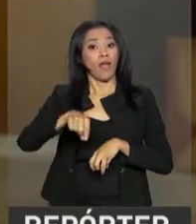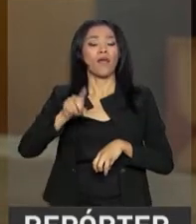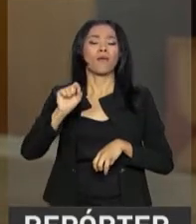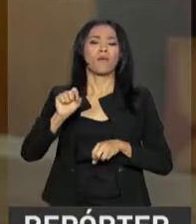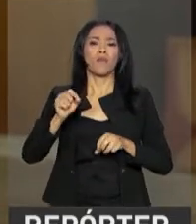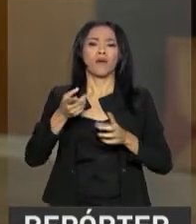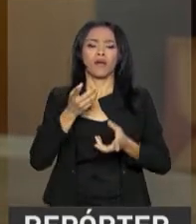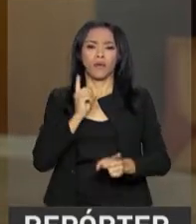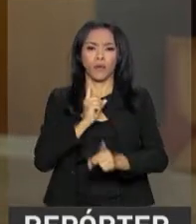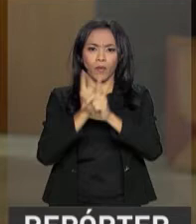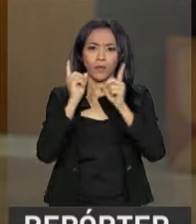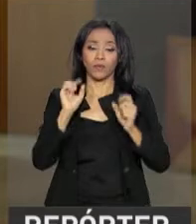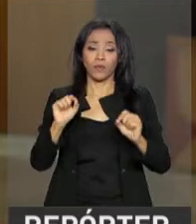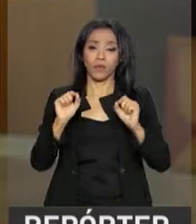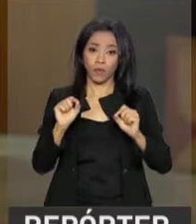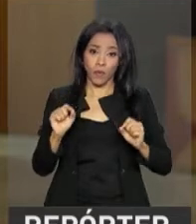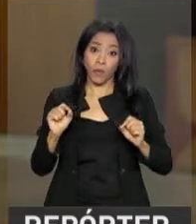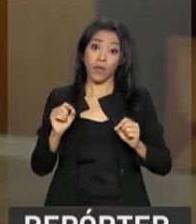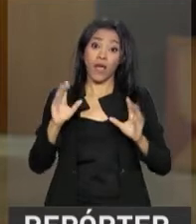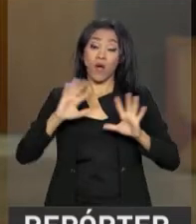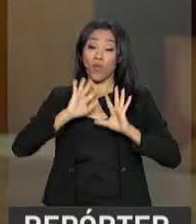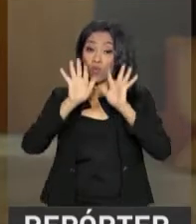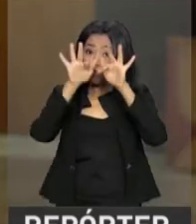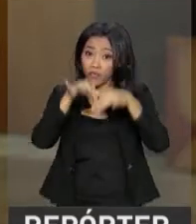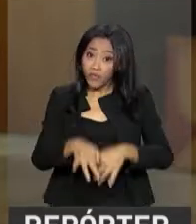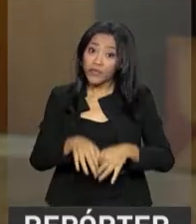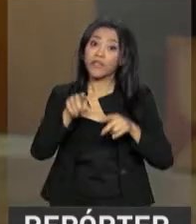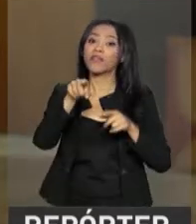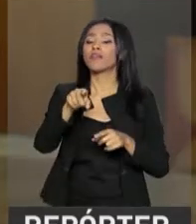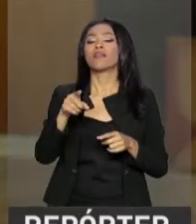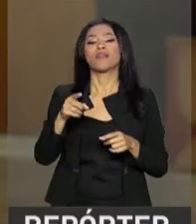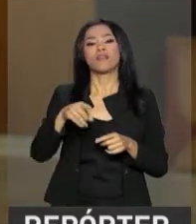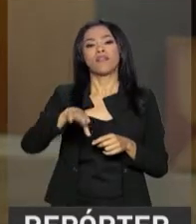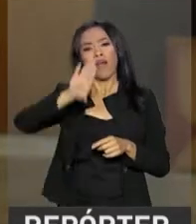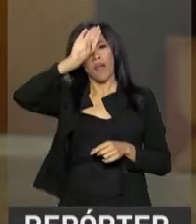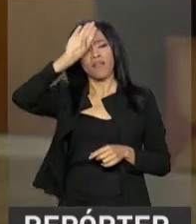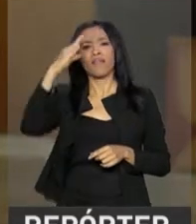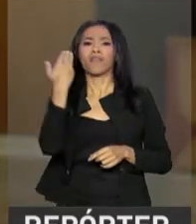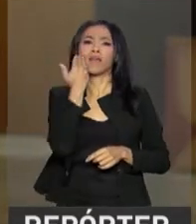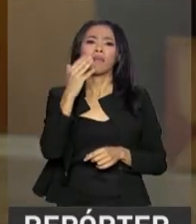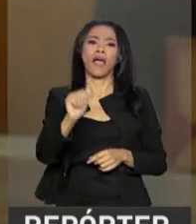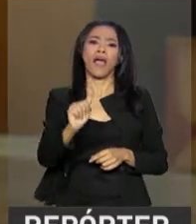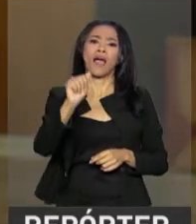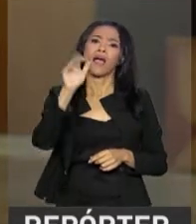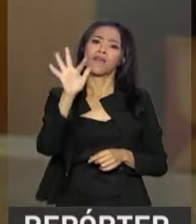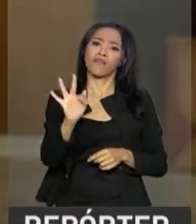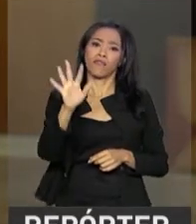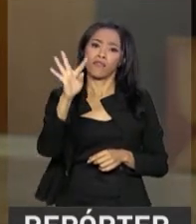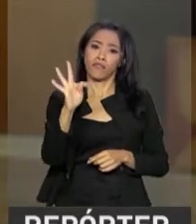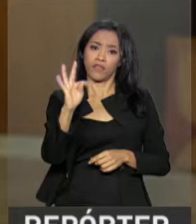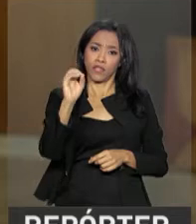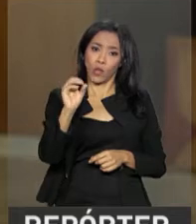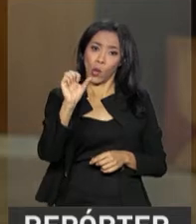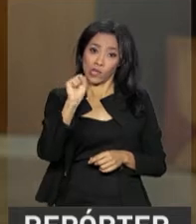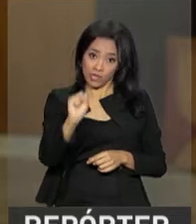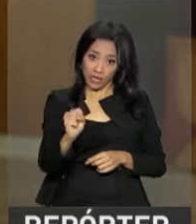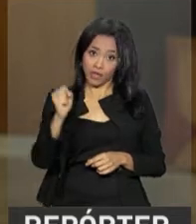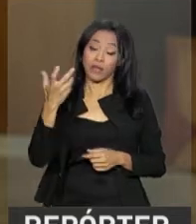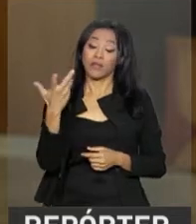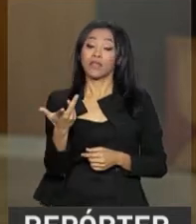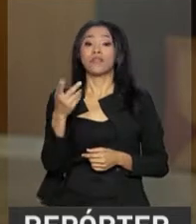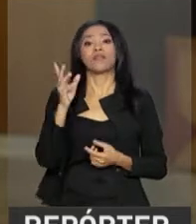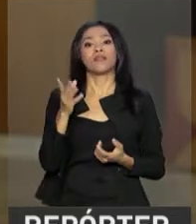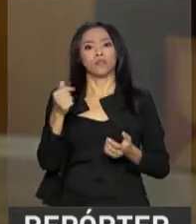aftosa no Brasil e também do lançamento do selo Brasil Livre de Febre Aftosa. Já na parte da tarde,